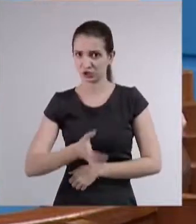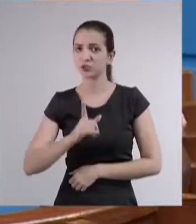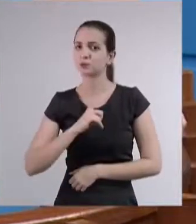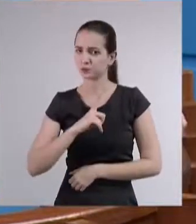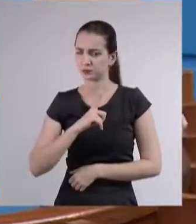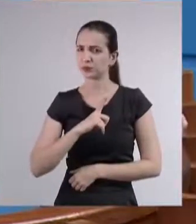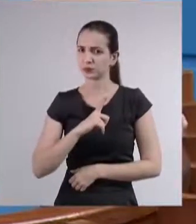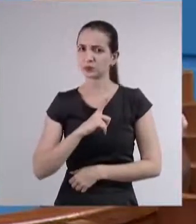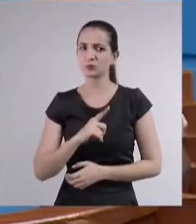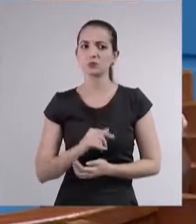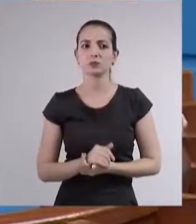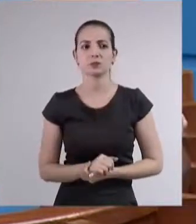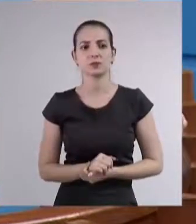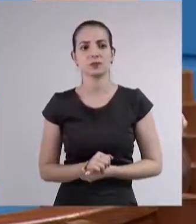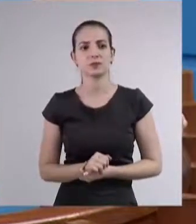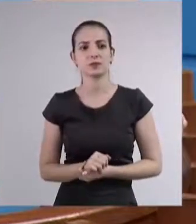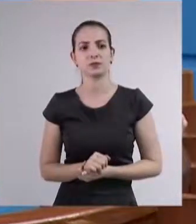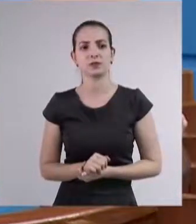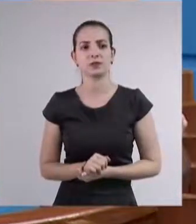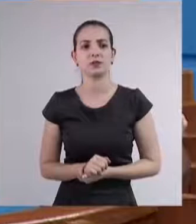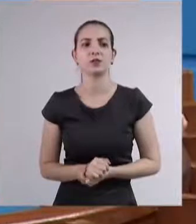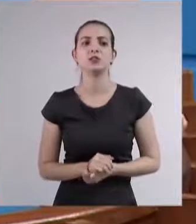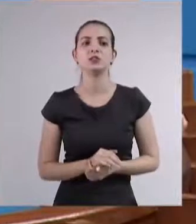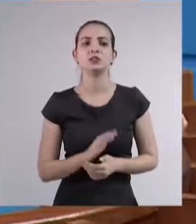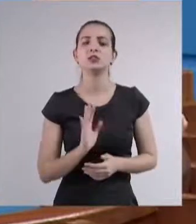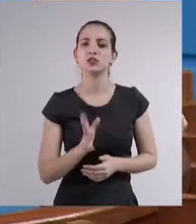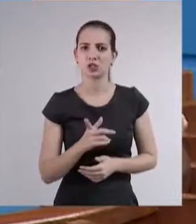um pouco das